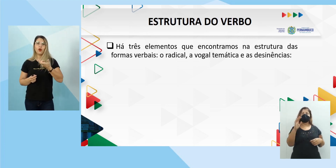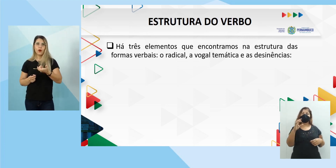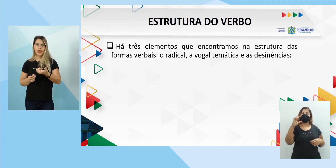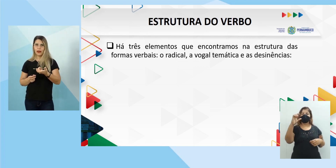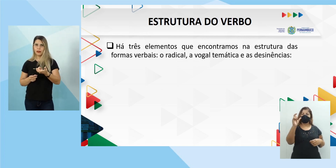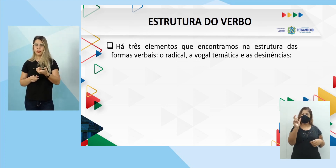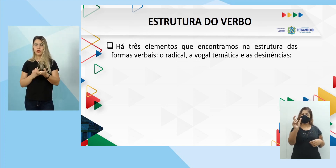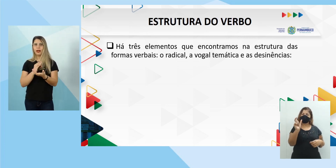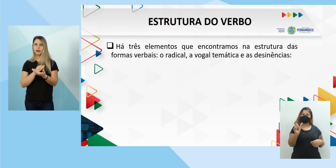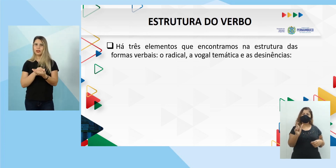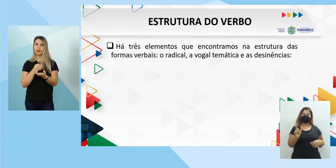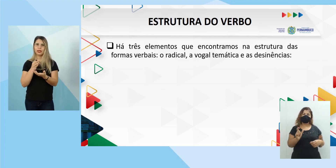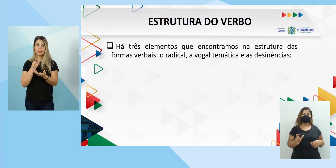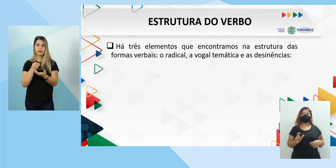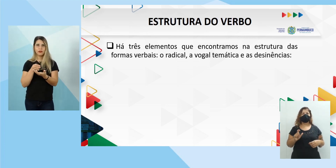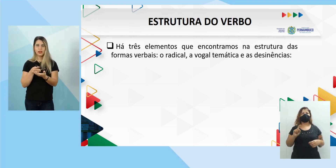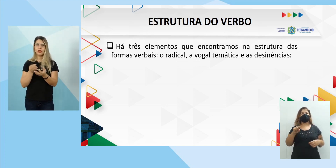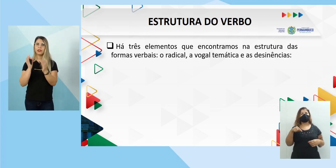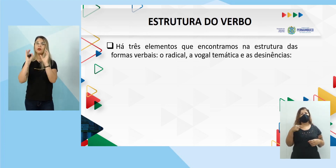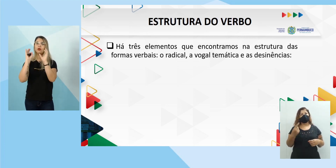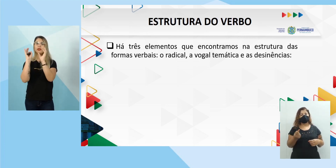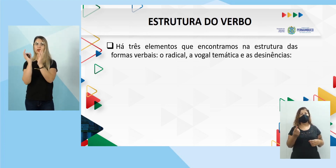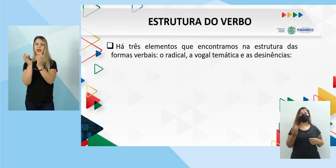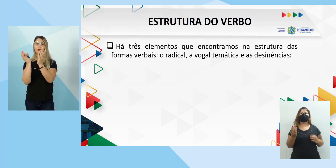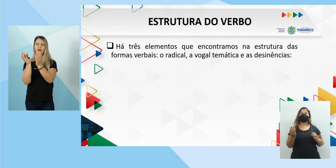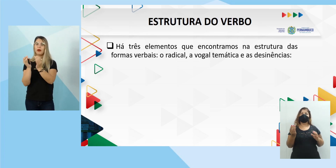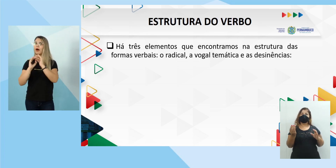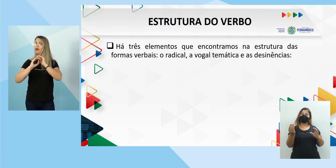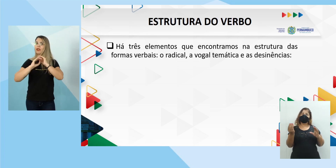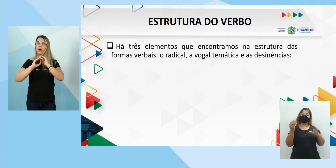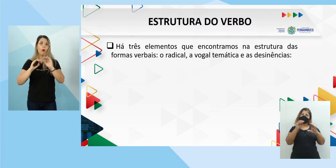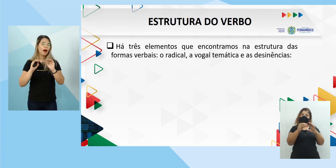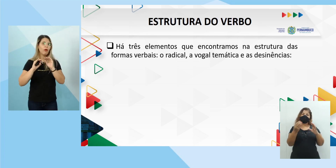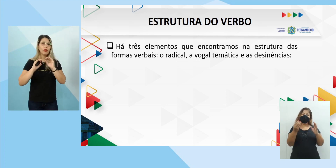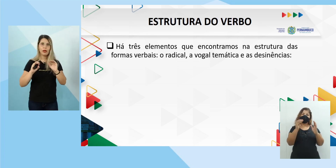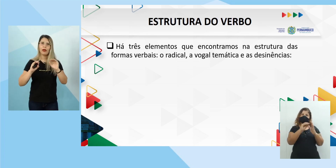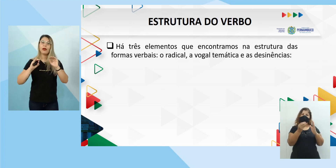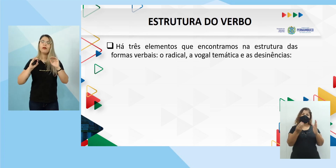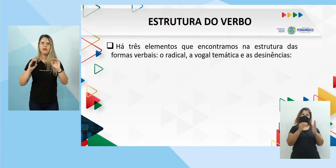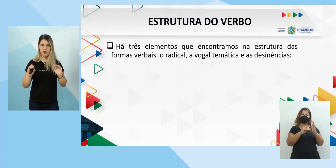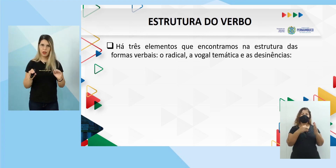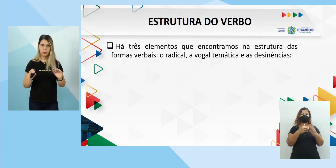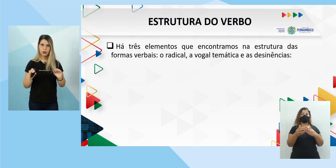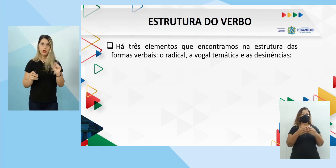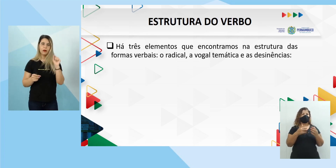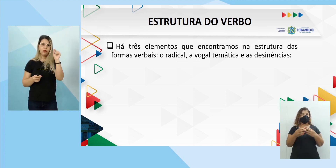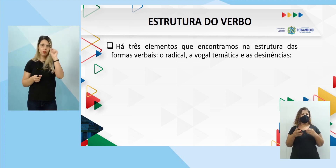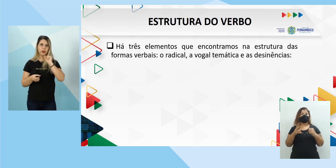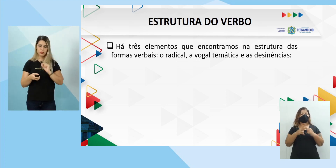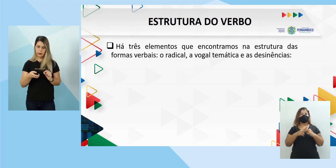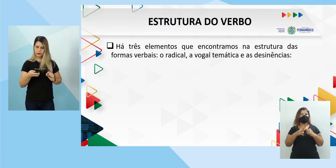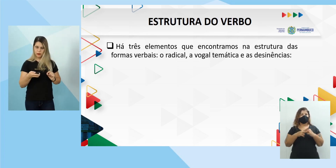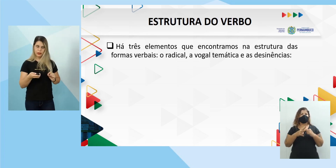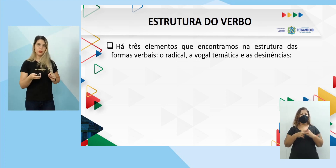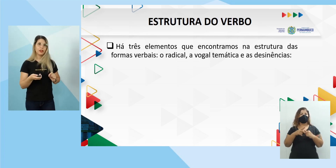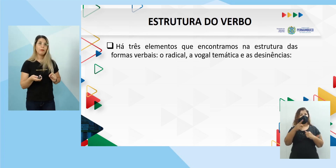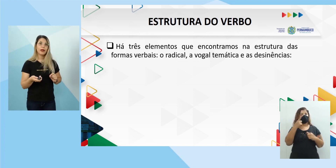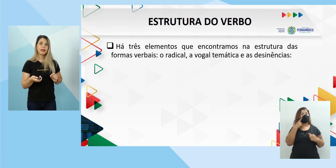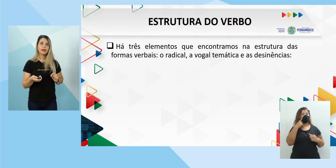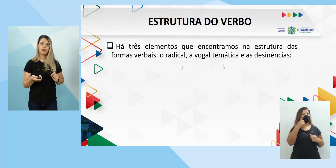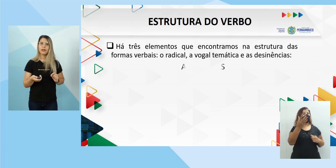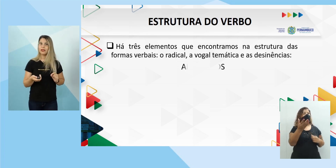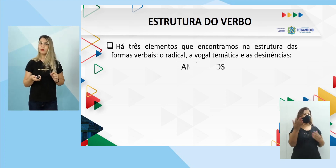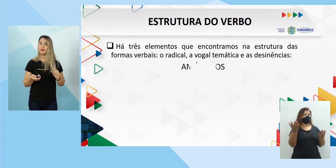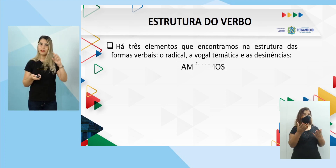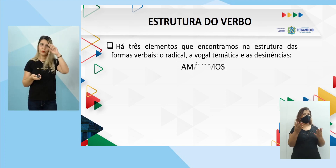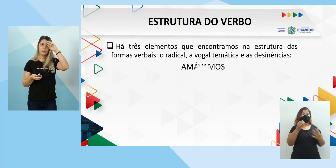e com elas a gente classifique o tempo verbal de qualquer verbo. Vou mostrar para vocês na